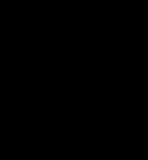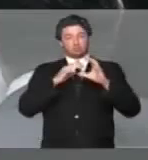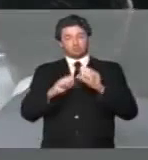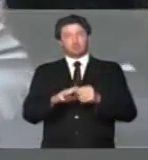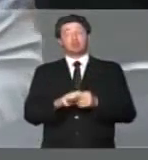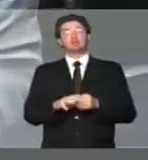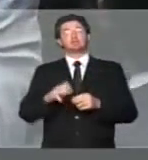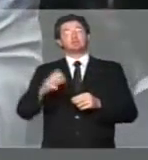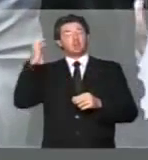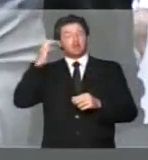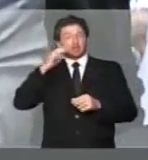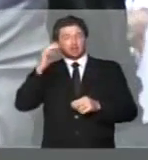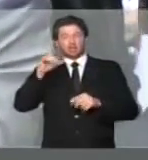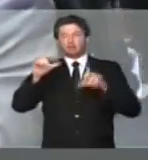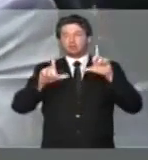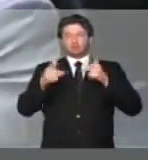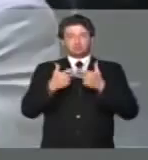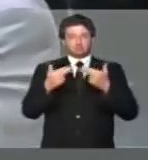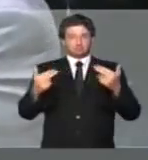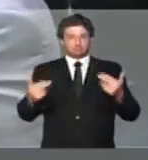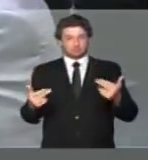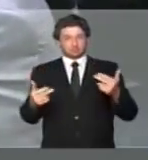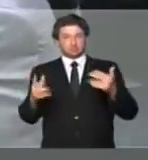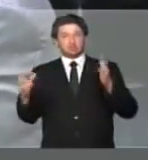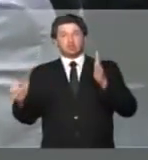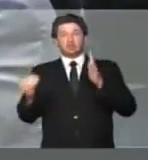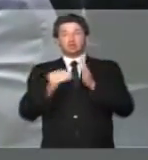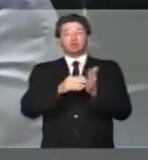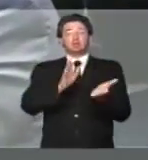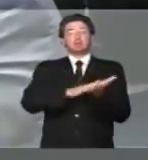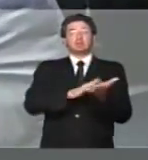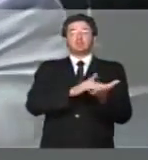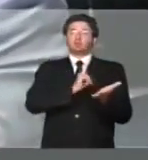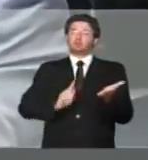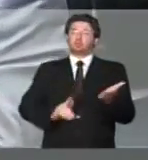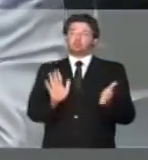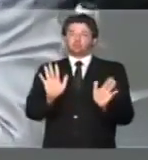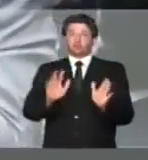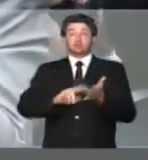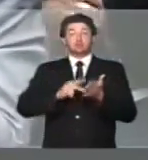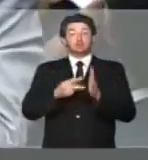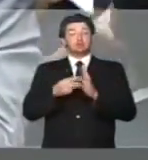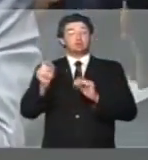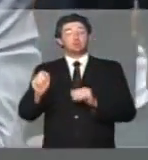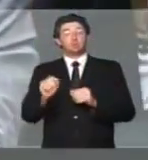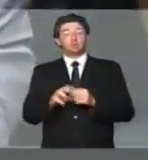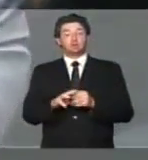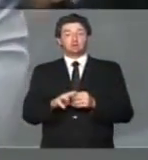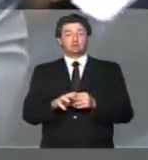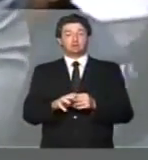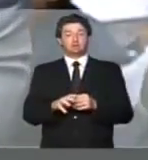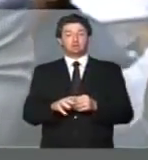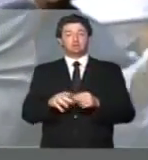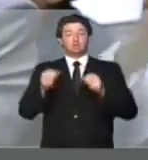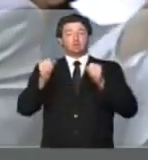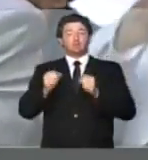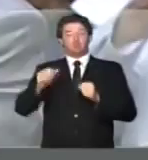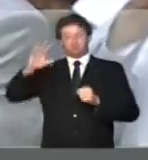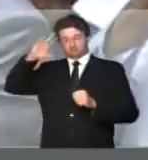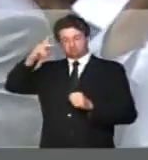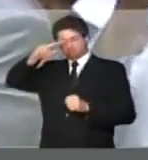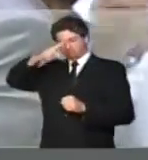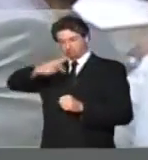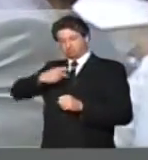renovação de rádio e outras para colocar nas mãos dos governos, o que significa dizer um poder discricionário